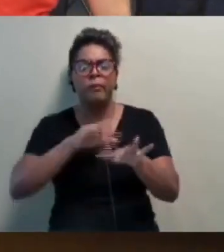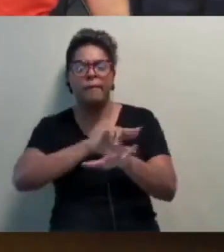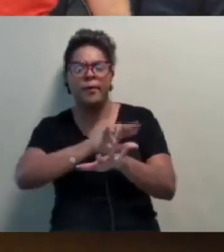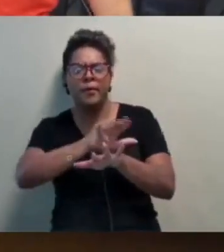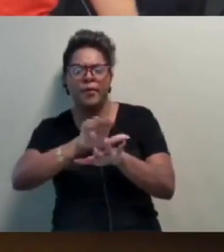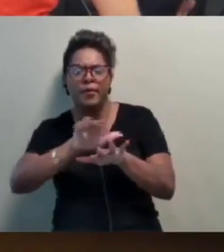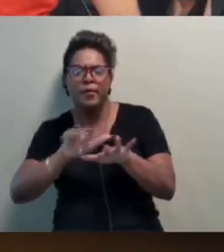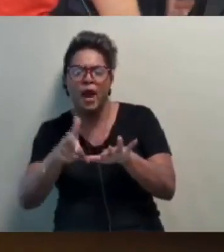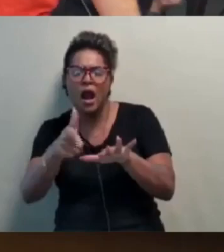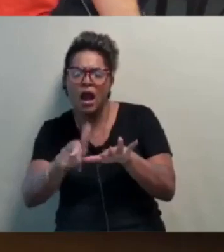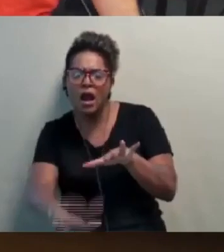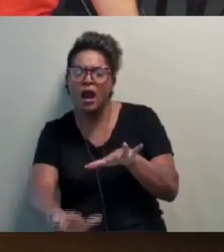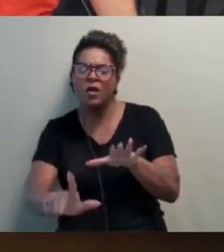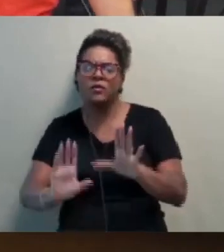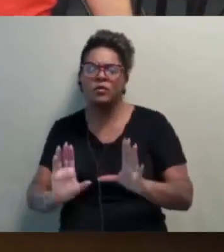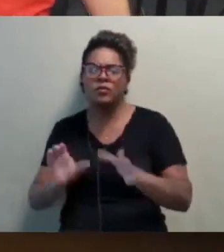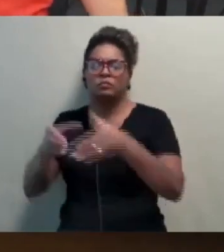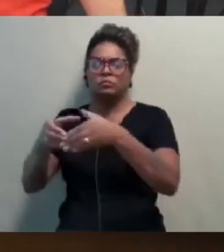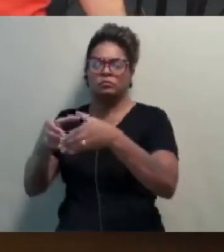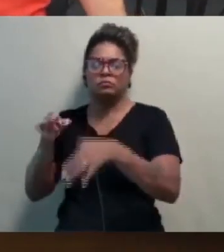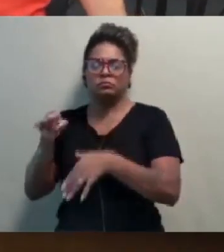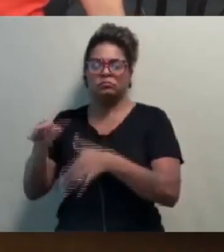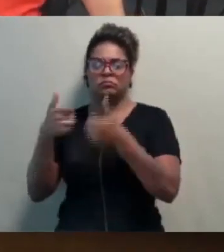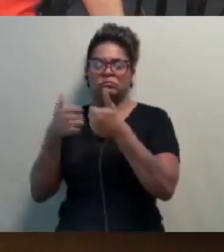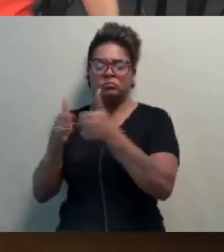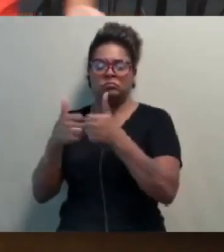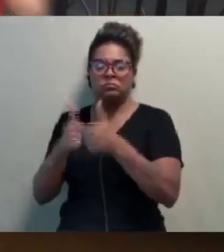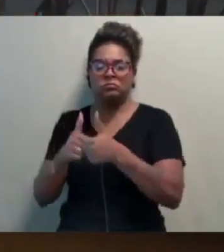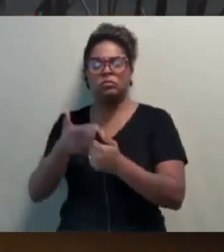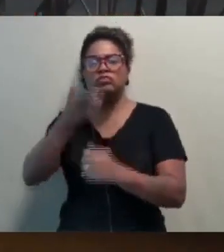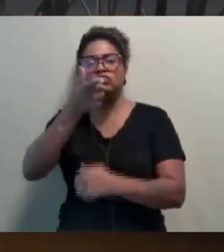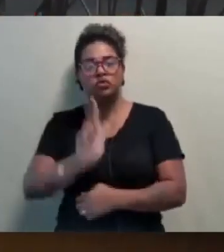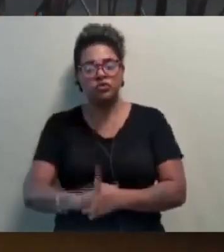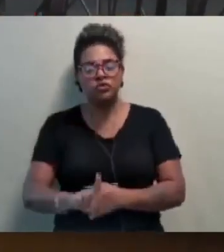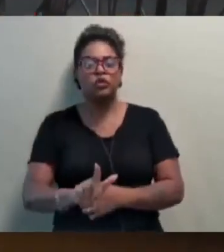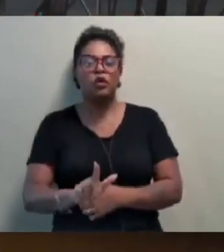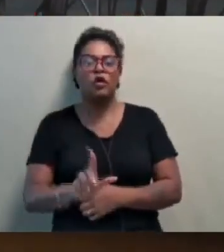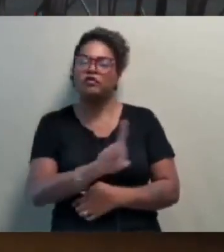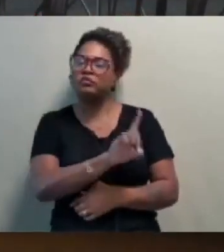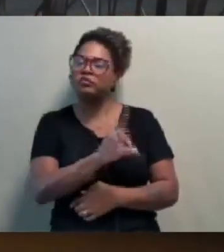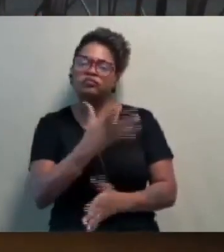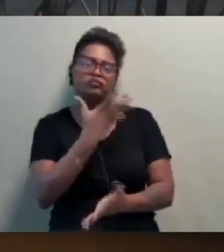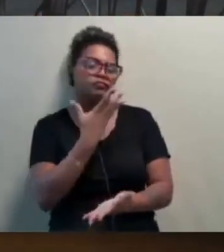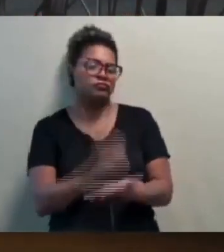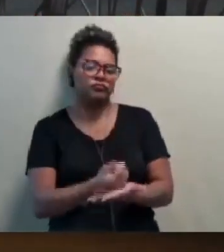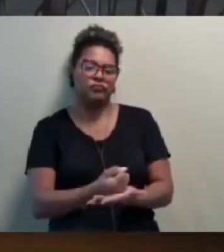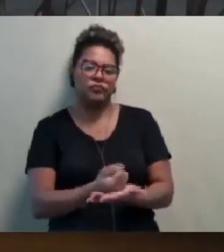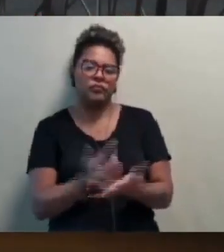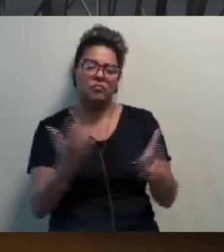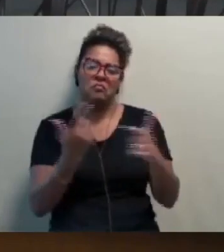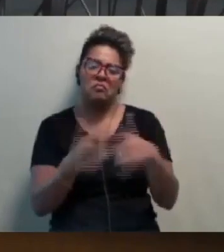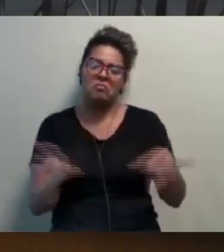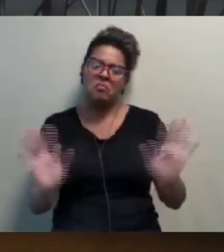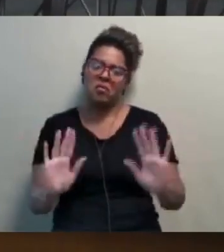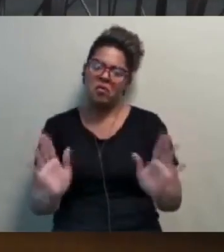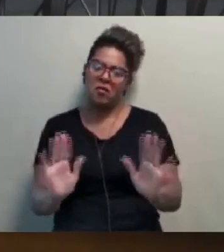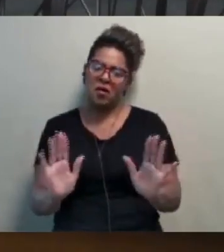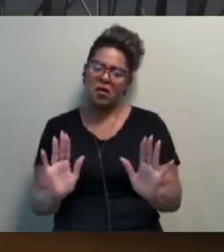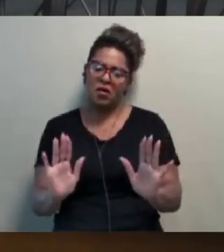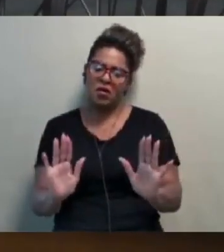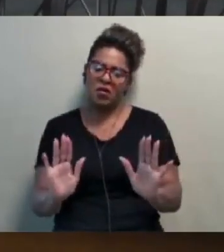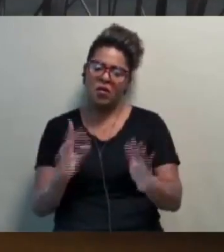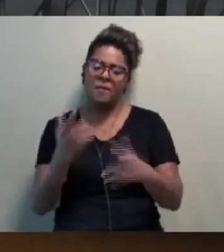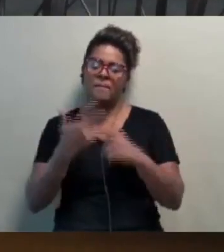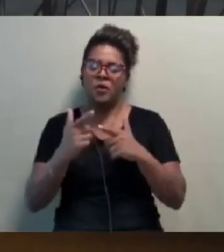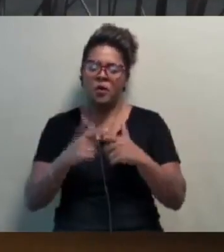categoria e, novamente, nós fomos alijados disso. Não tem problema. O problema é que nós estamos lutando